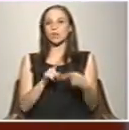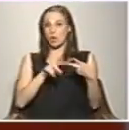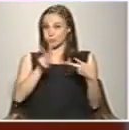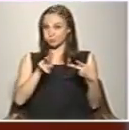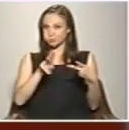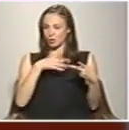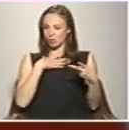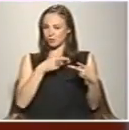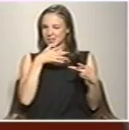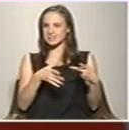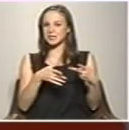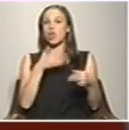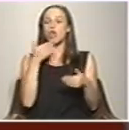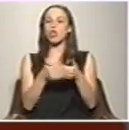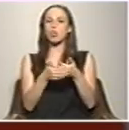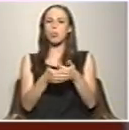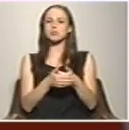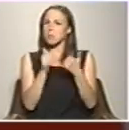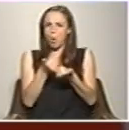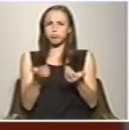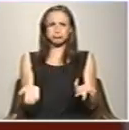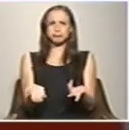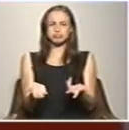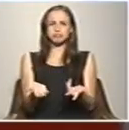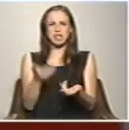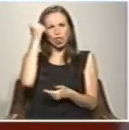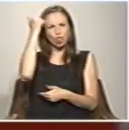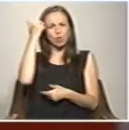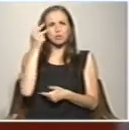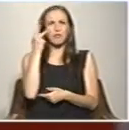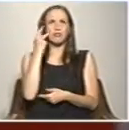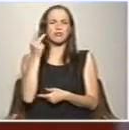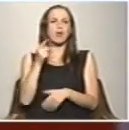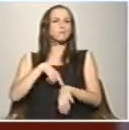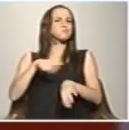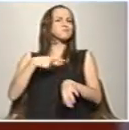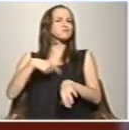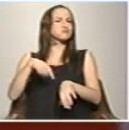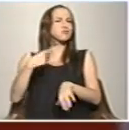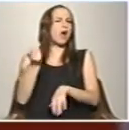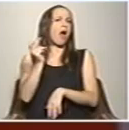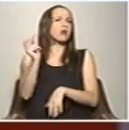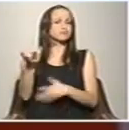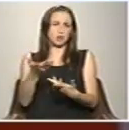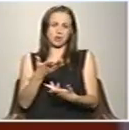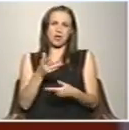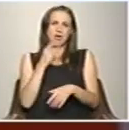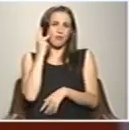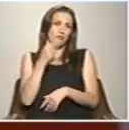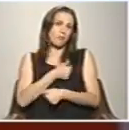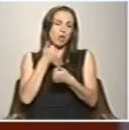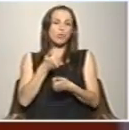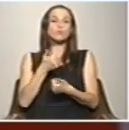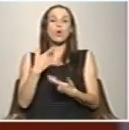que ser idoso em si mesmo não tem mal nenhum. É bom. É bom viver mais tempo. É bom viver melhor. Hoje um homem de